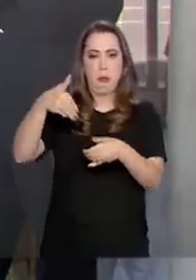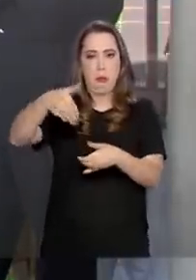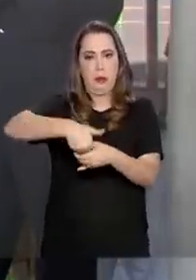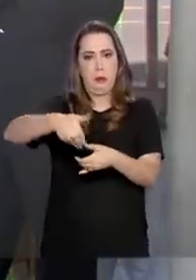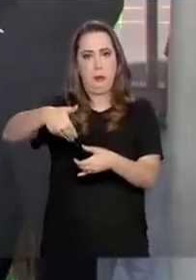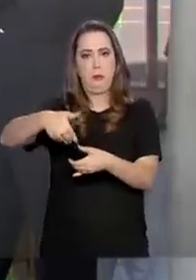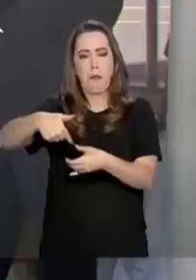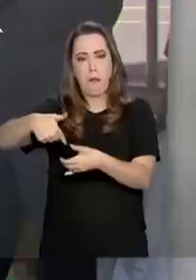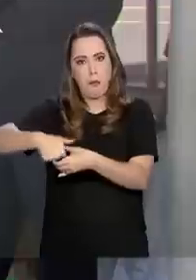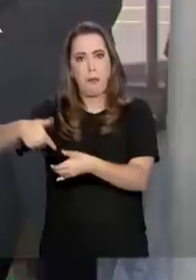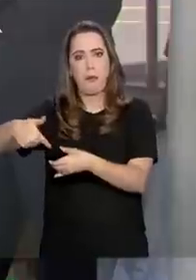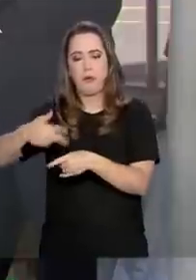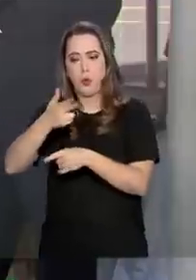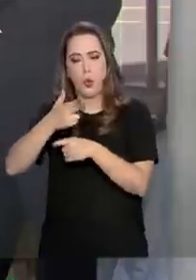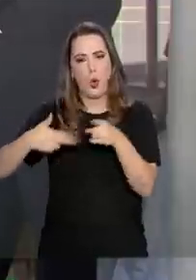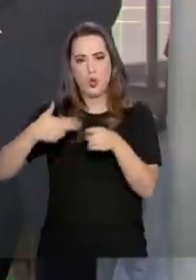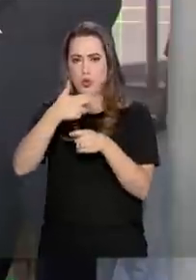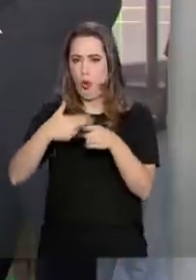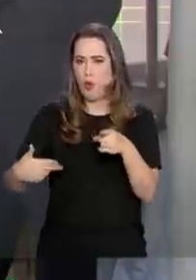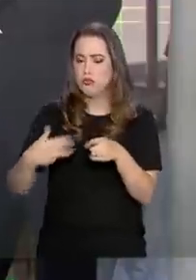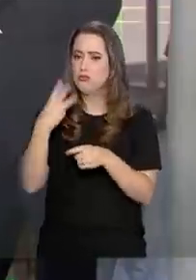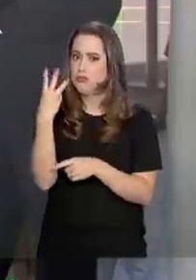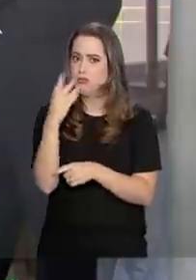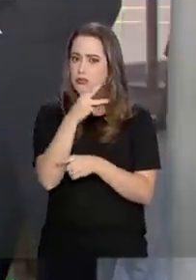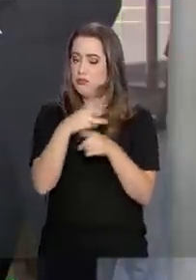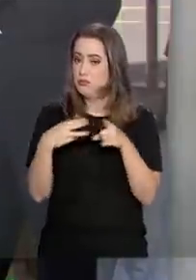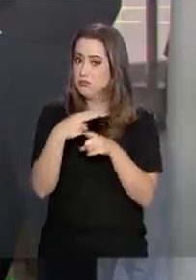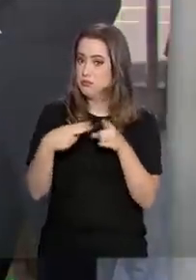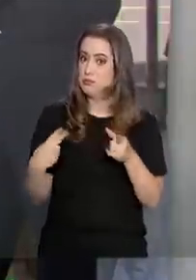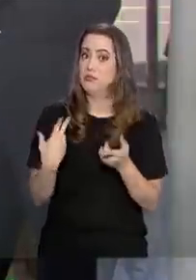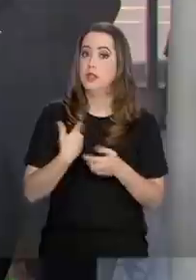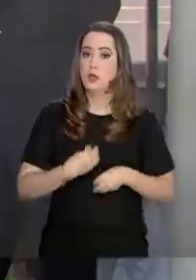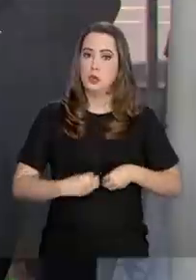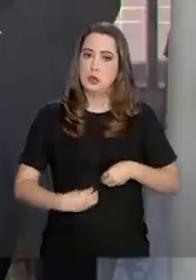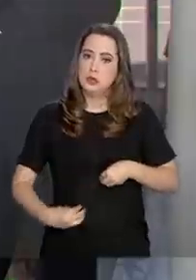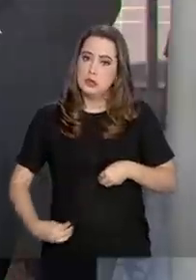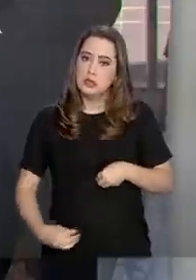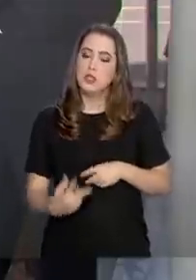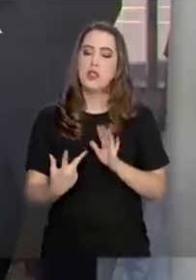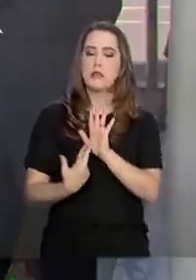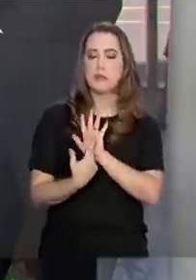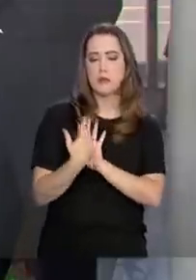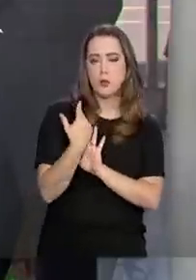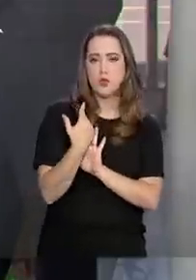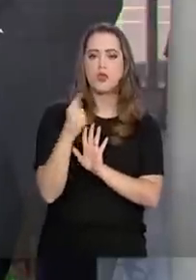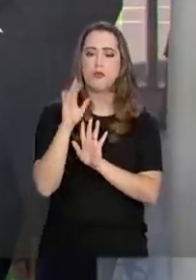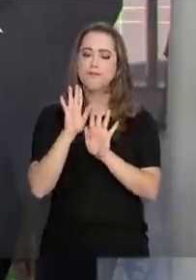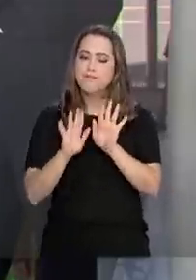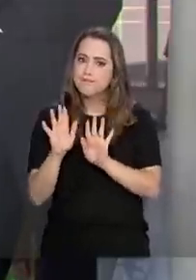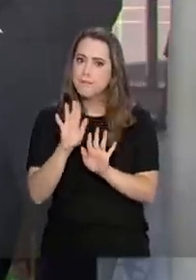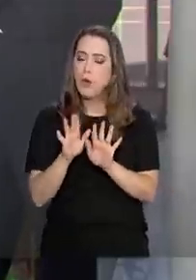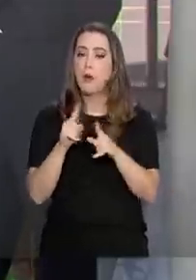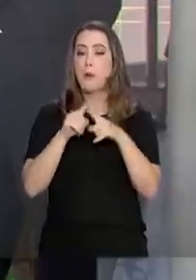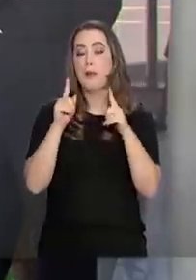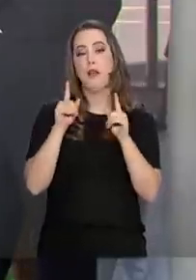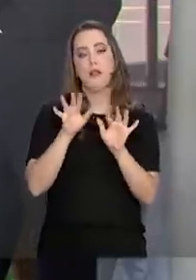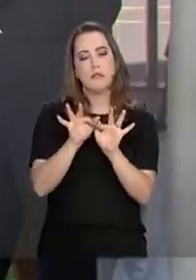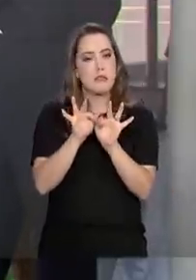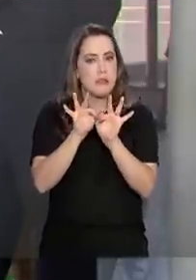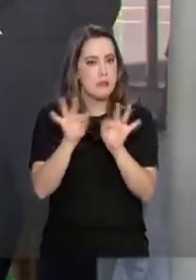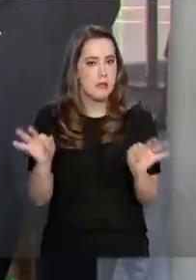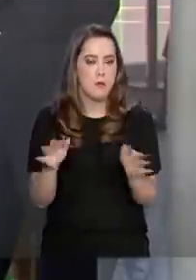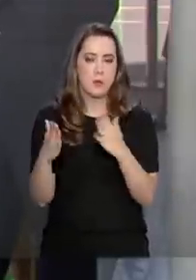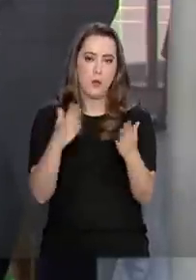intestino delgado. Essa cirurgia, ela é considerada delicada, porém mais simples do que as outras pelas quais ele já